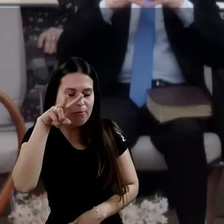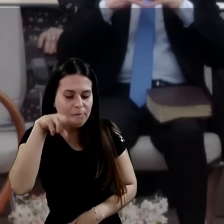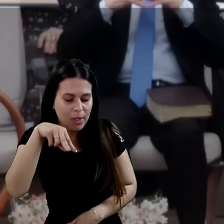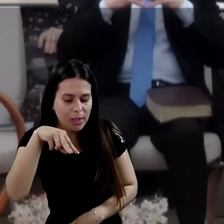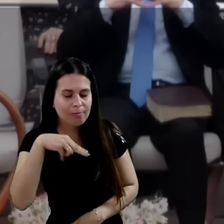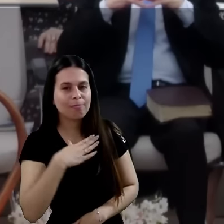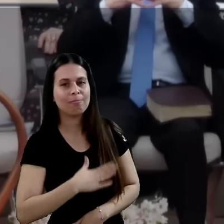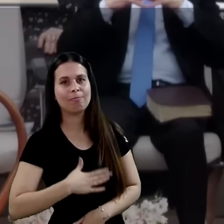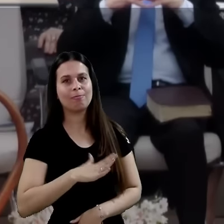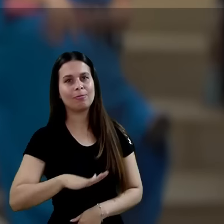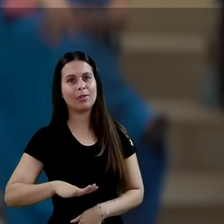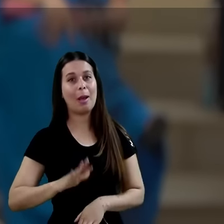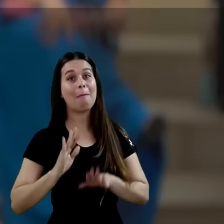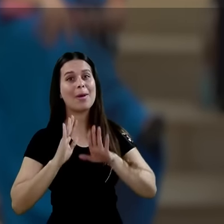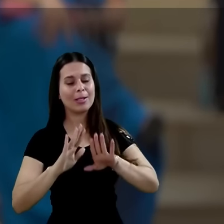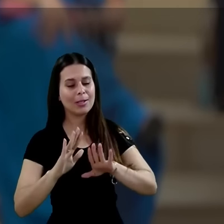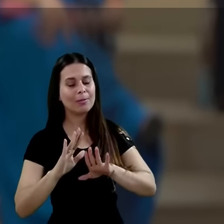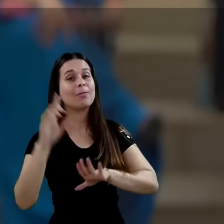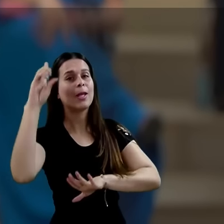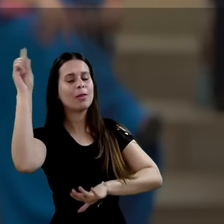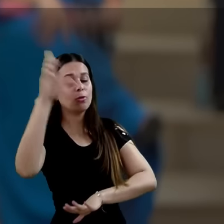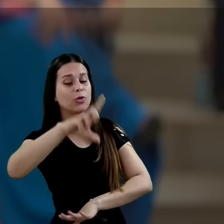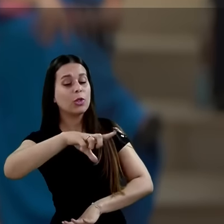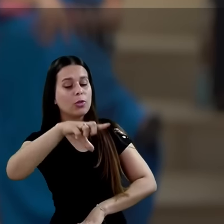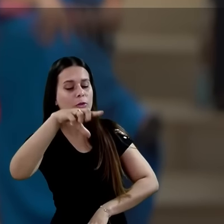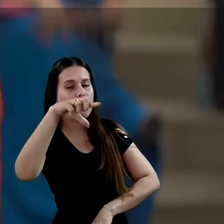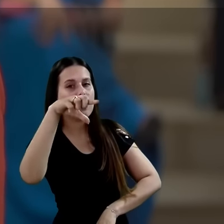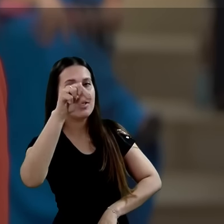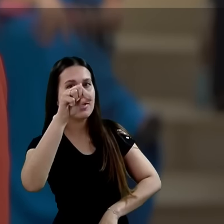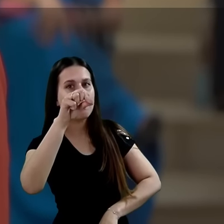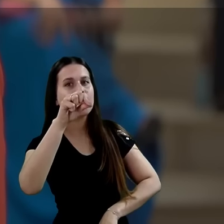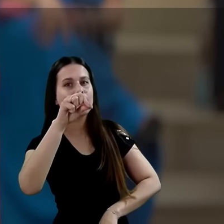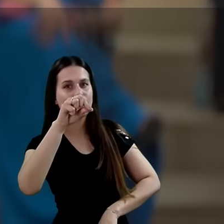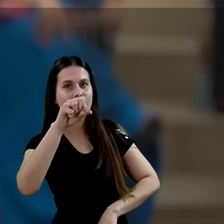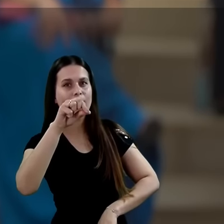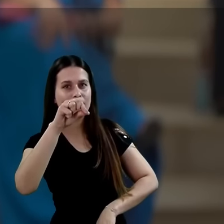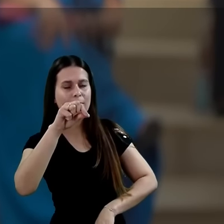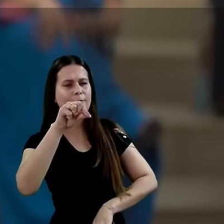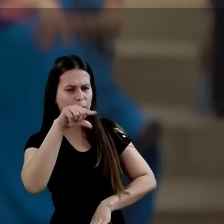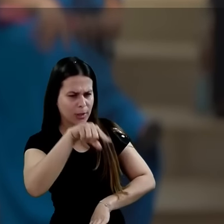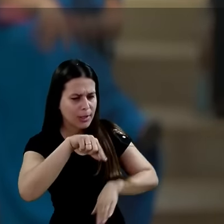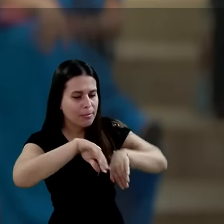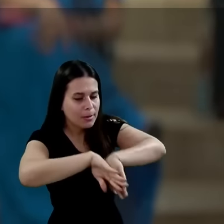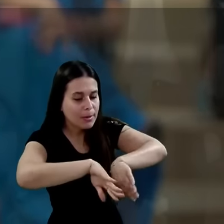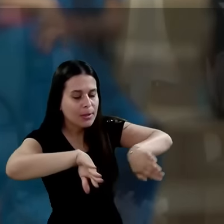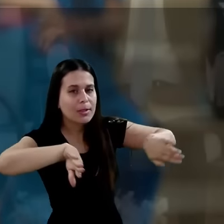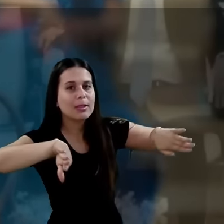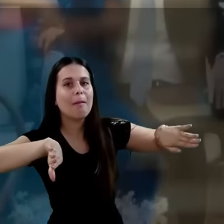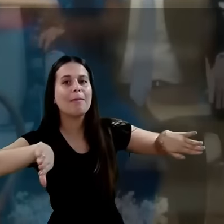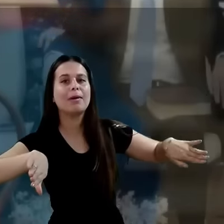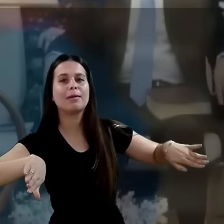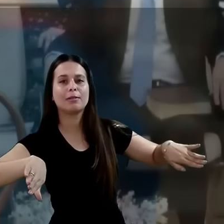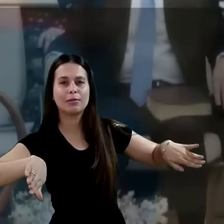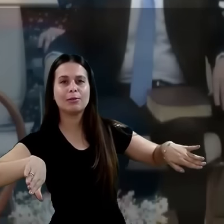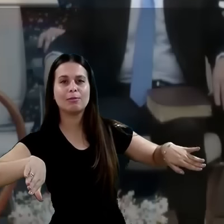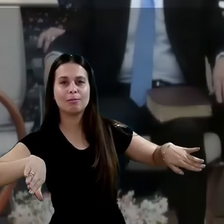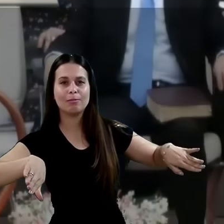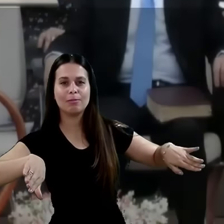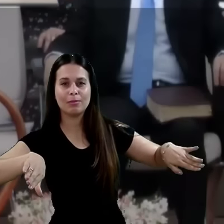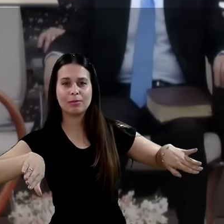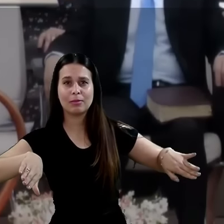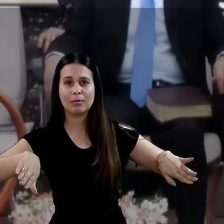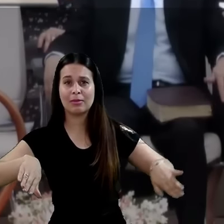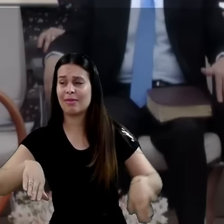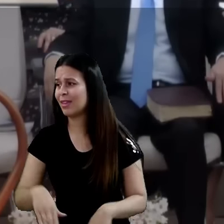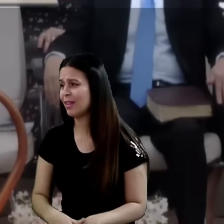e Deus te chamou para uma obra filho Nami carav mandá e ele dizia